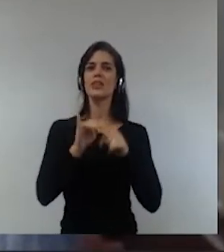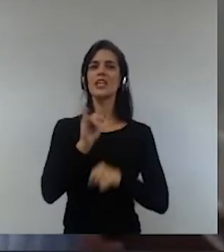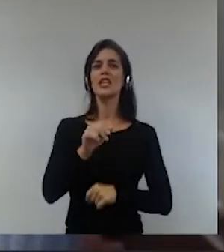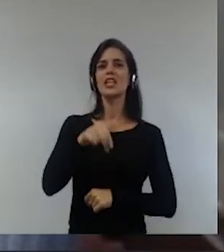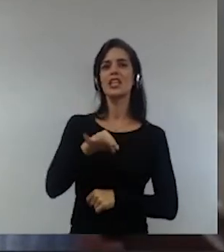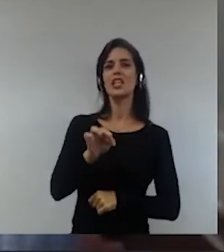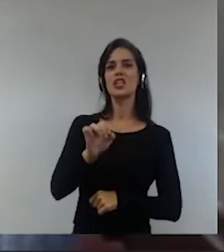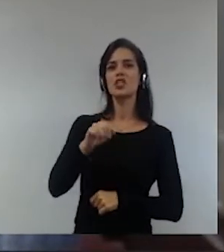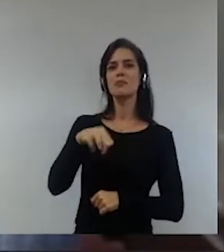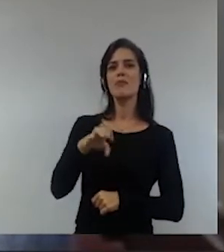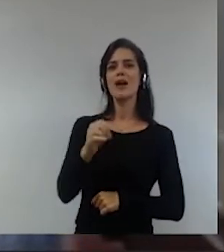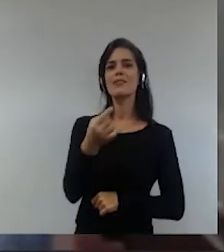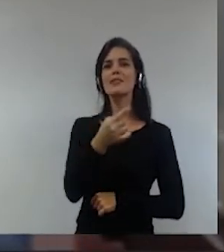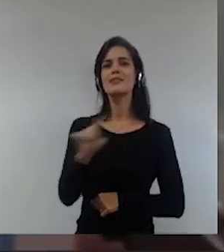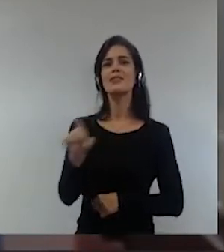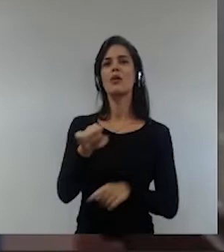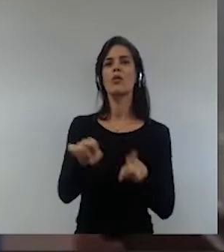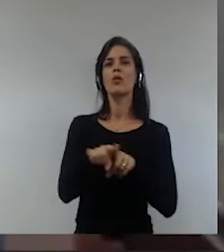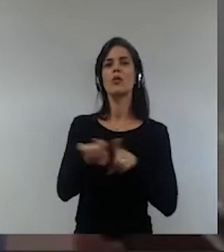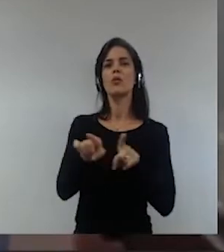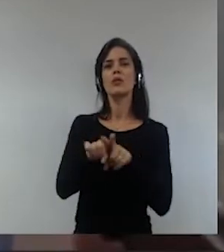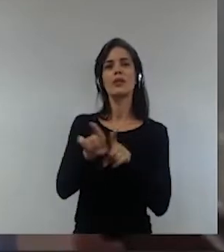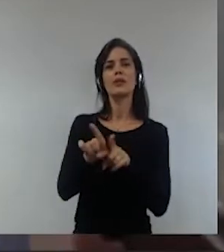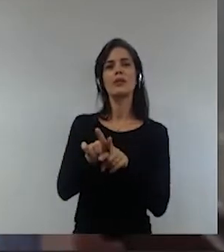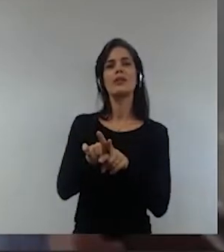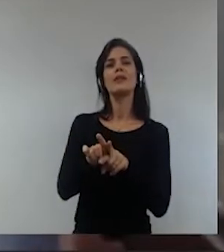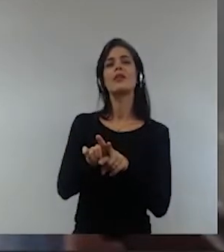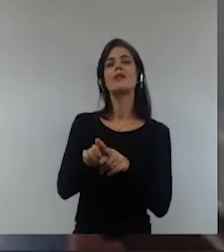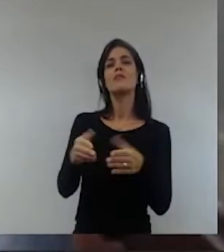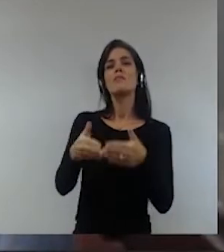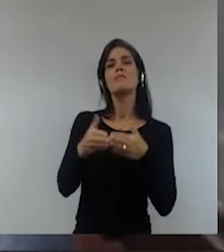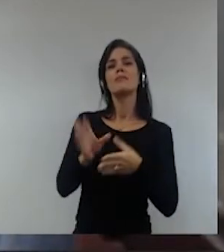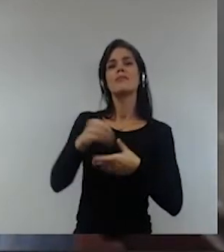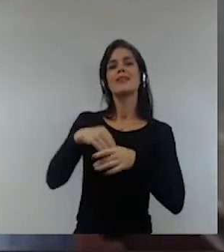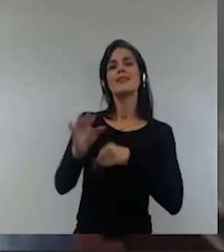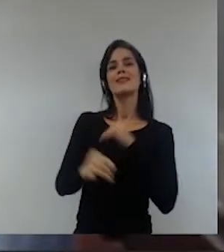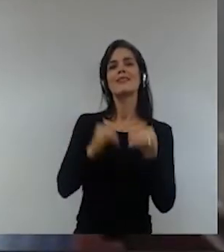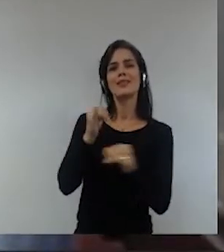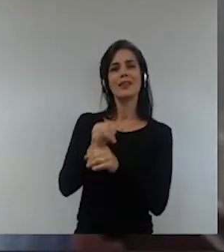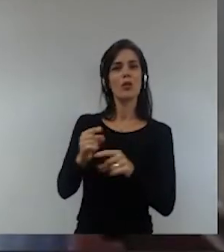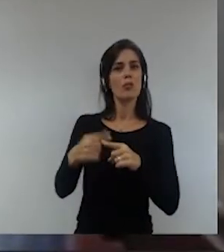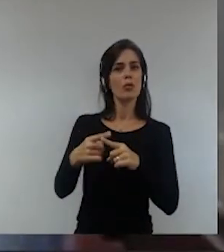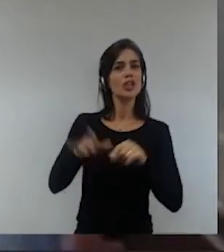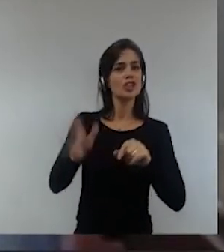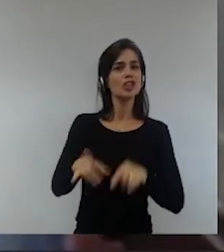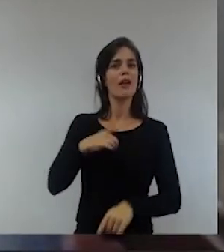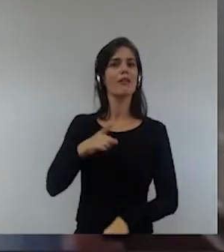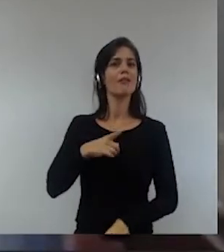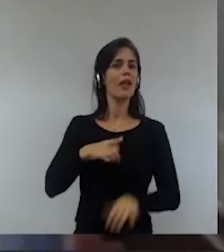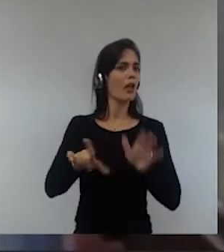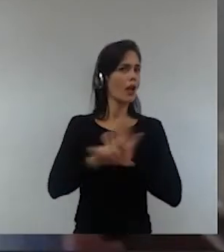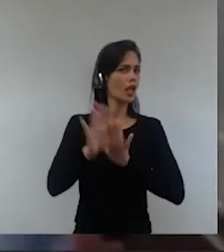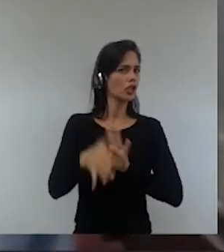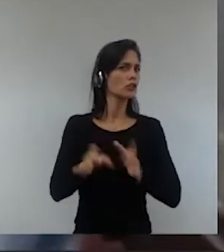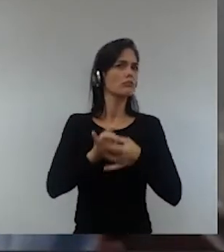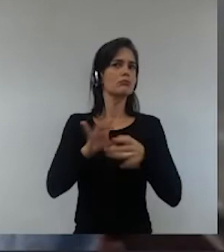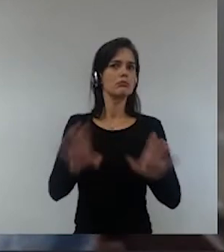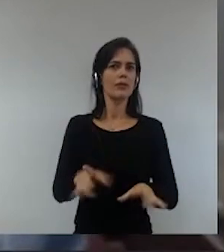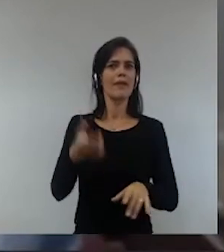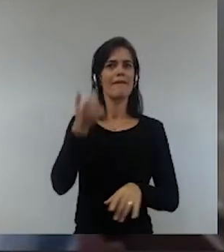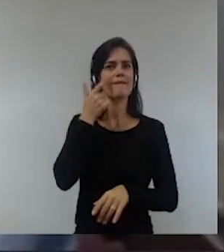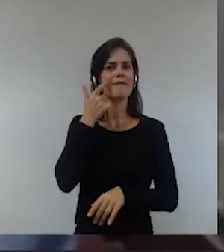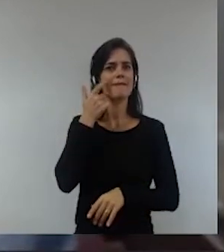e nas citações por meio eletrônico. Esta é uma possibilidade que já existe na lei há bastante tempo. Vejam que